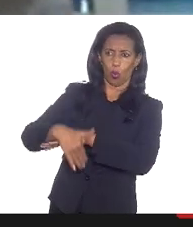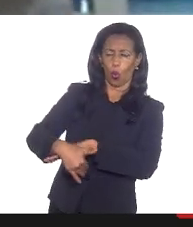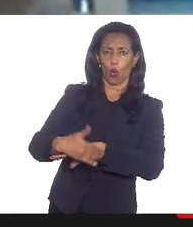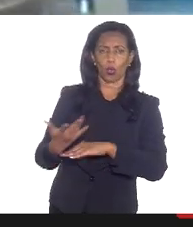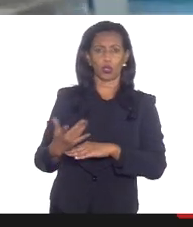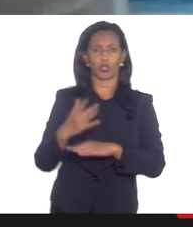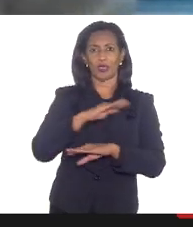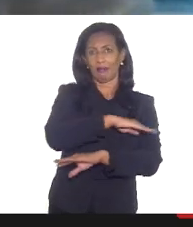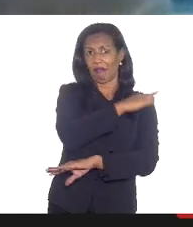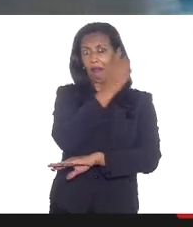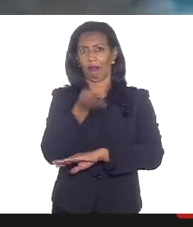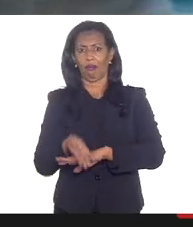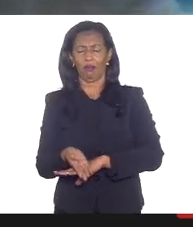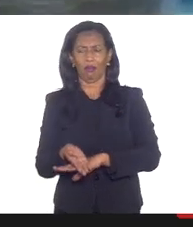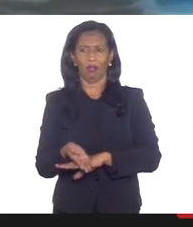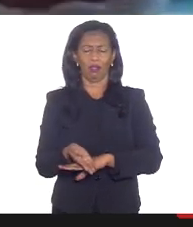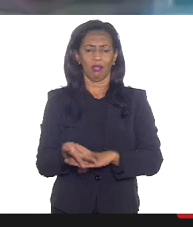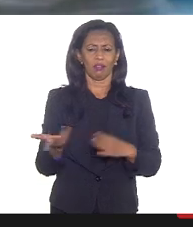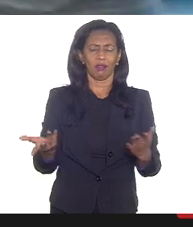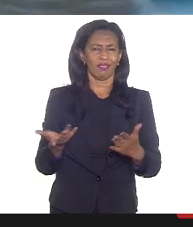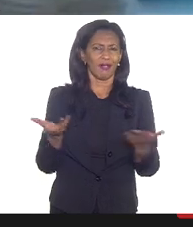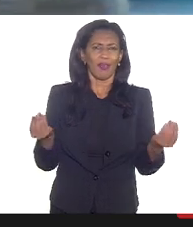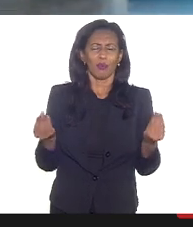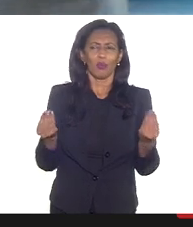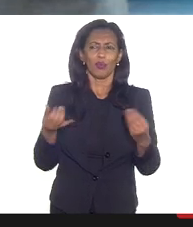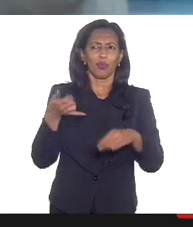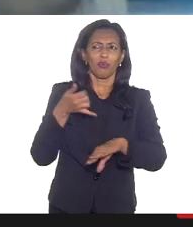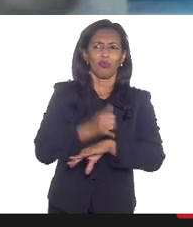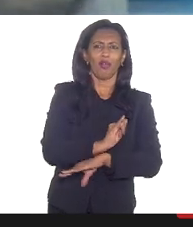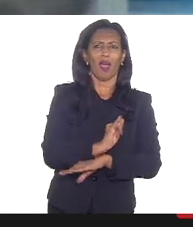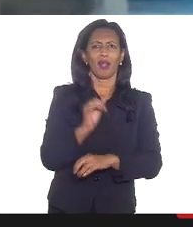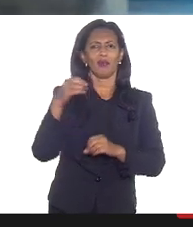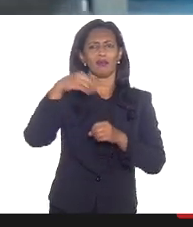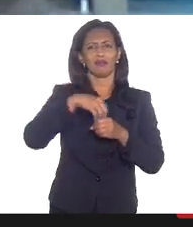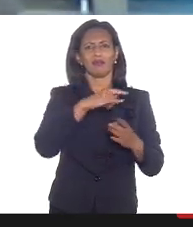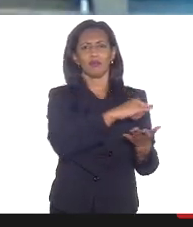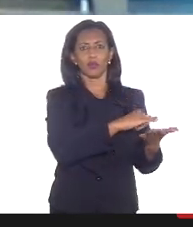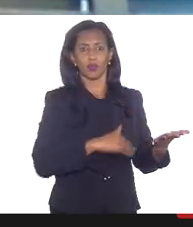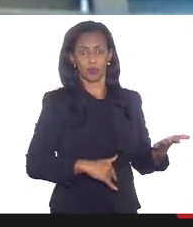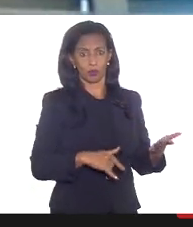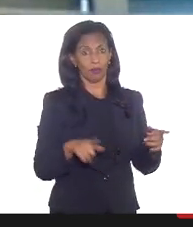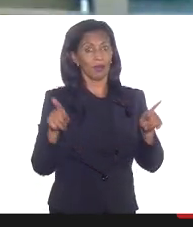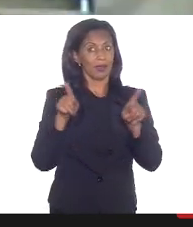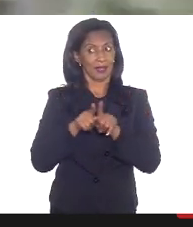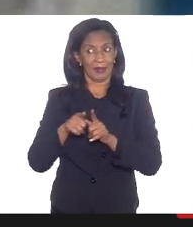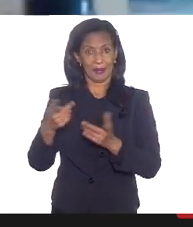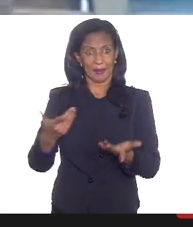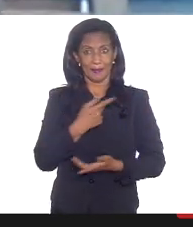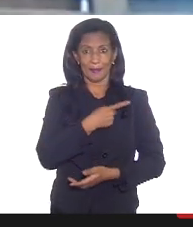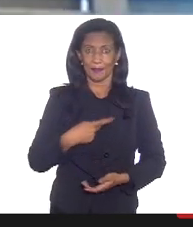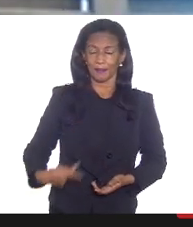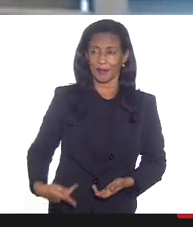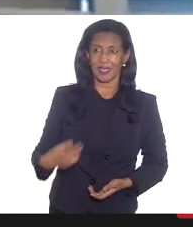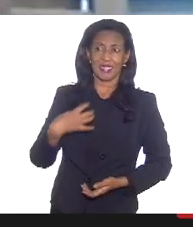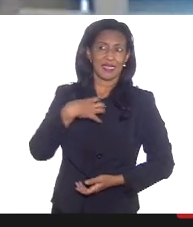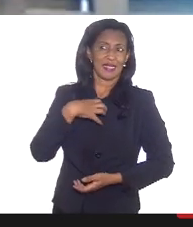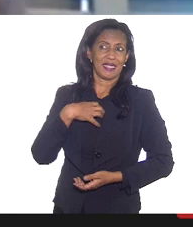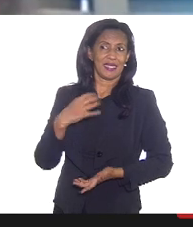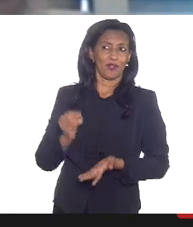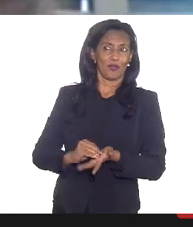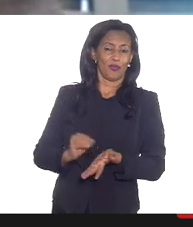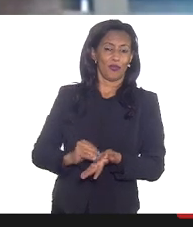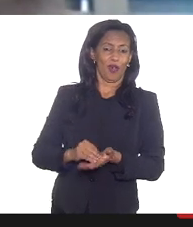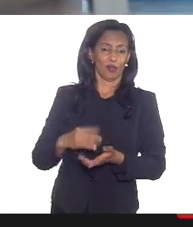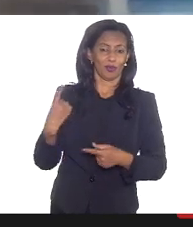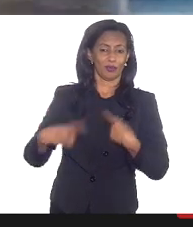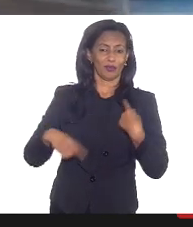ainda está muito falho nesse documento da SEDUC. Aliás, presidente, eu sinto falta aqui nesse